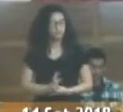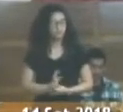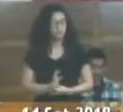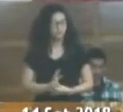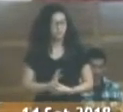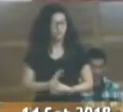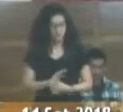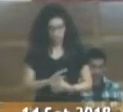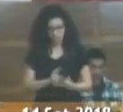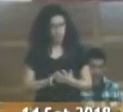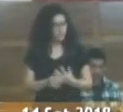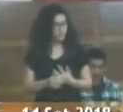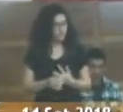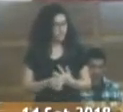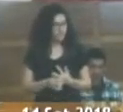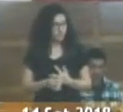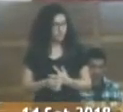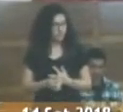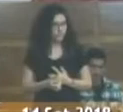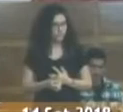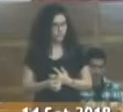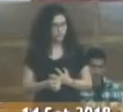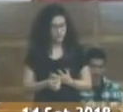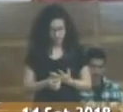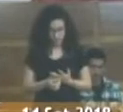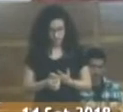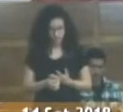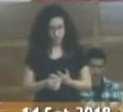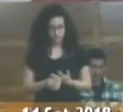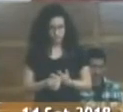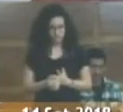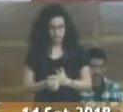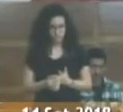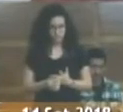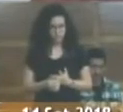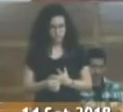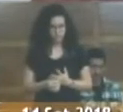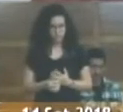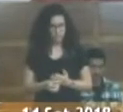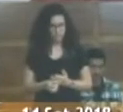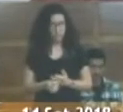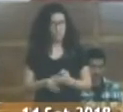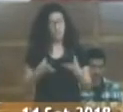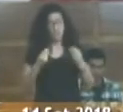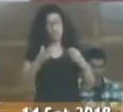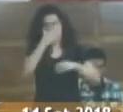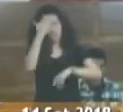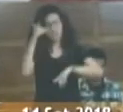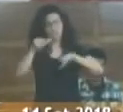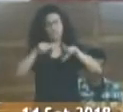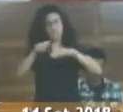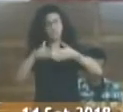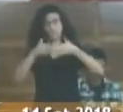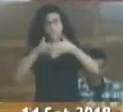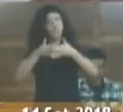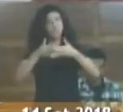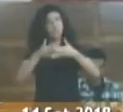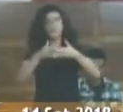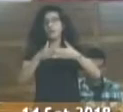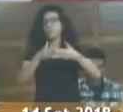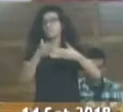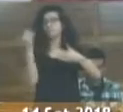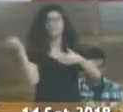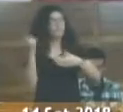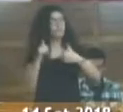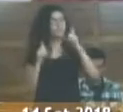a capitania, né, que a Marinha exige, que é até o sexto ano. E muitos caiçaras que trabalham com isso, que têm o conhecimento do